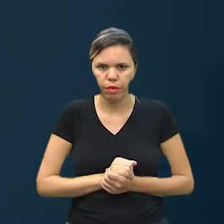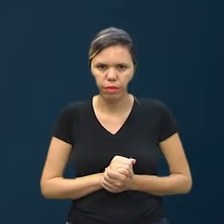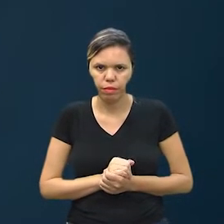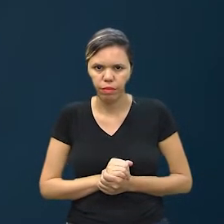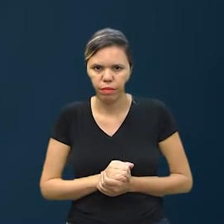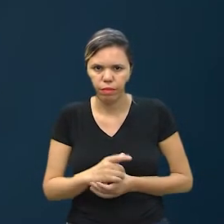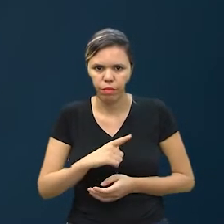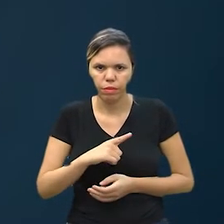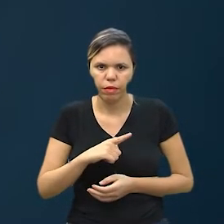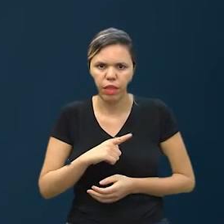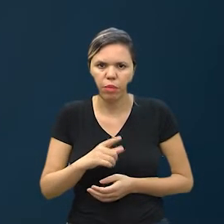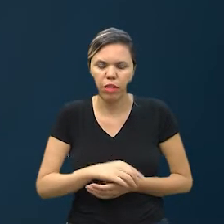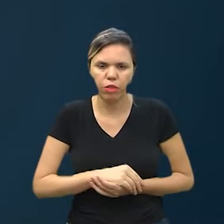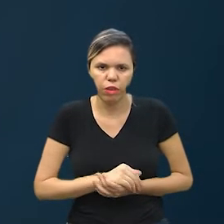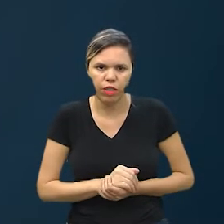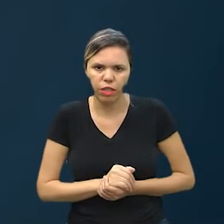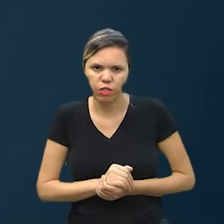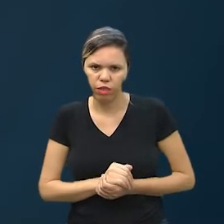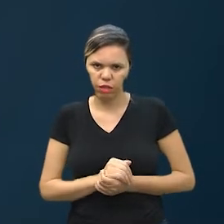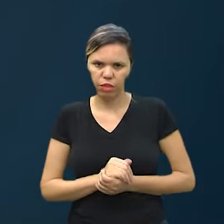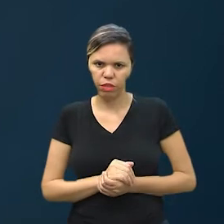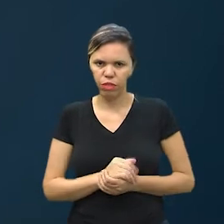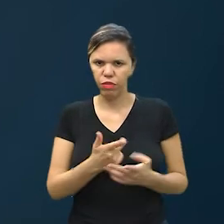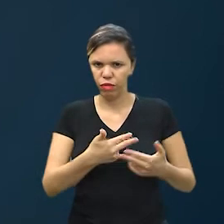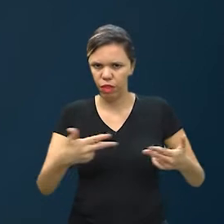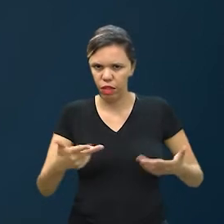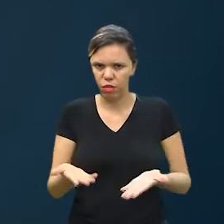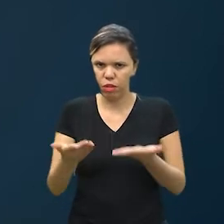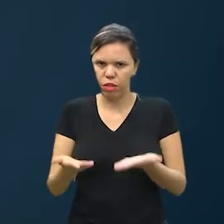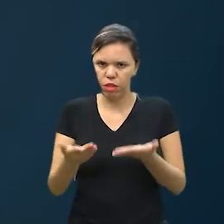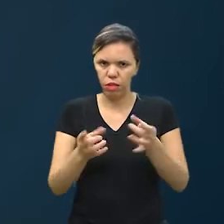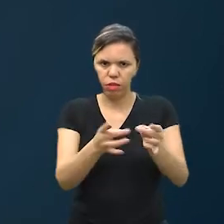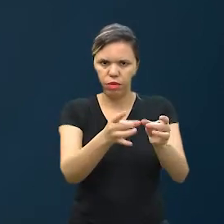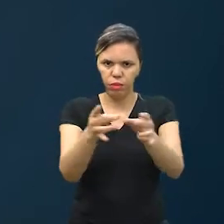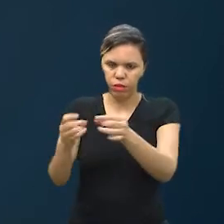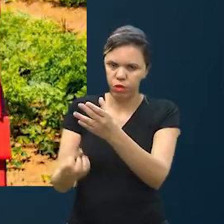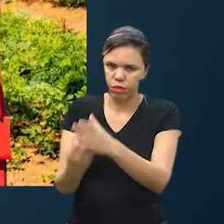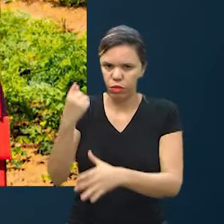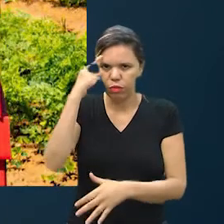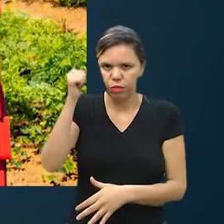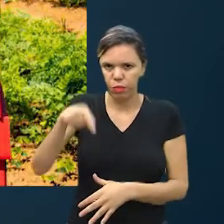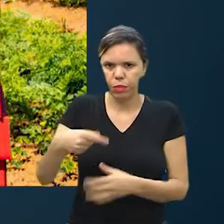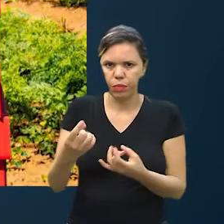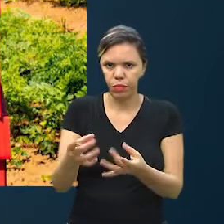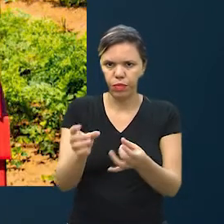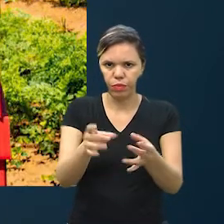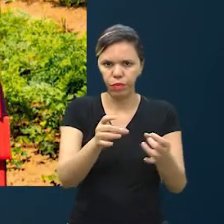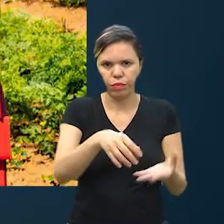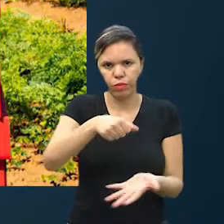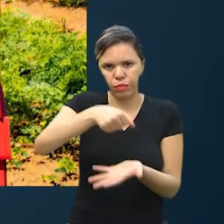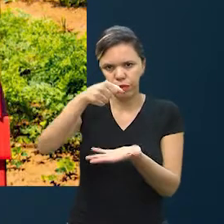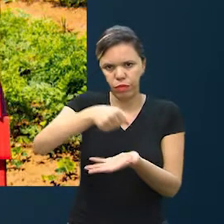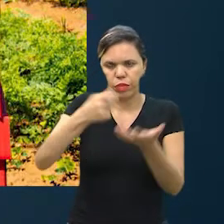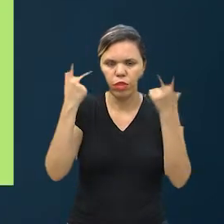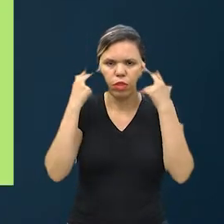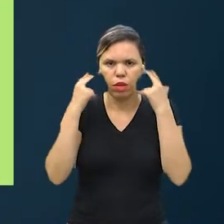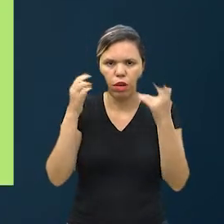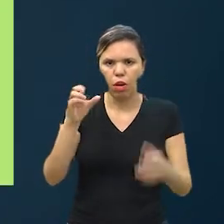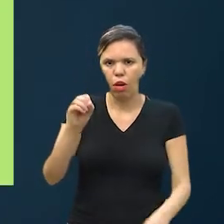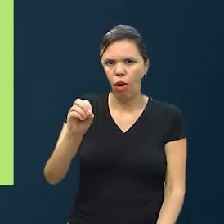que já eram produzidos na época sem veneno e sem adubos químicos. E aí surgiu essa ideia: bom, vamos vender cestas orgânicas direto